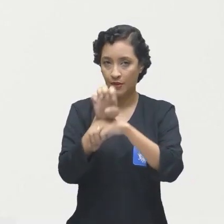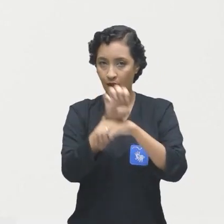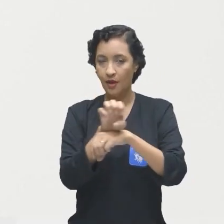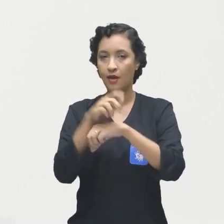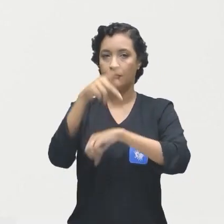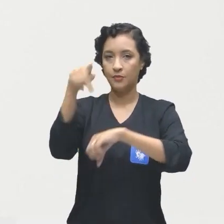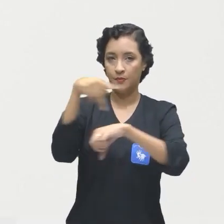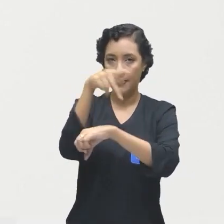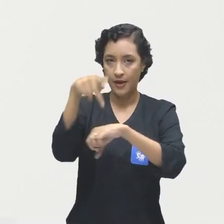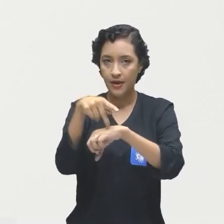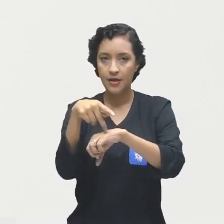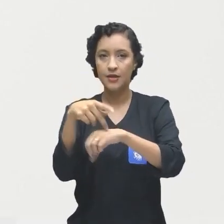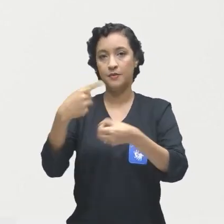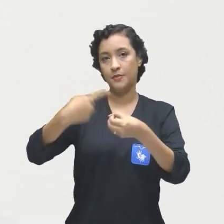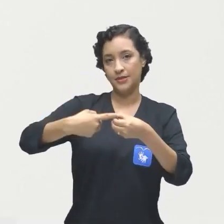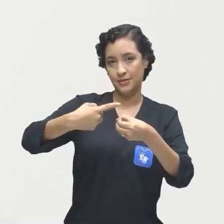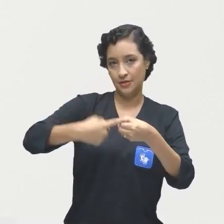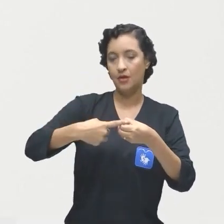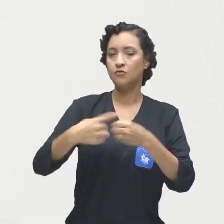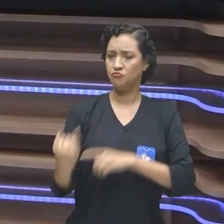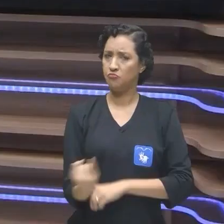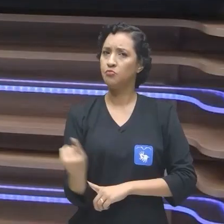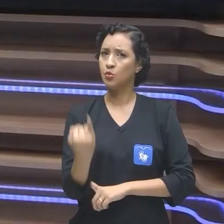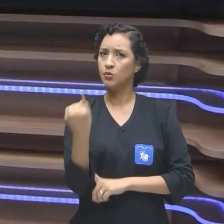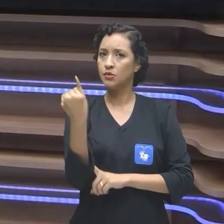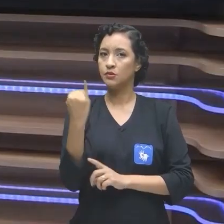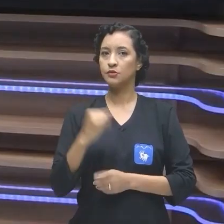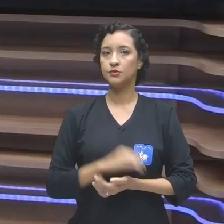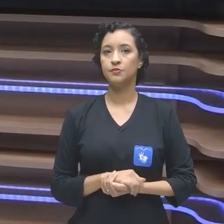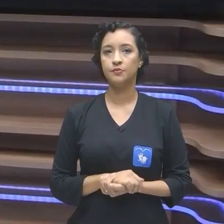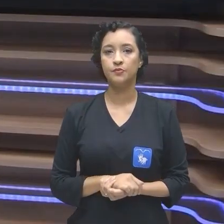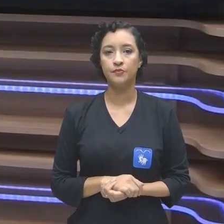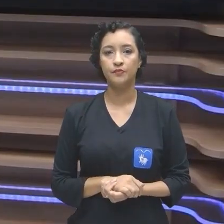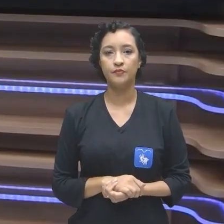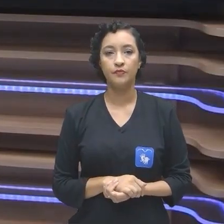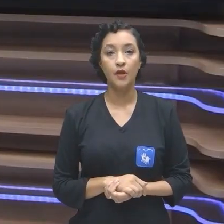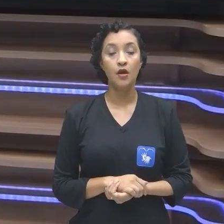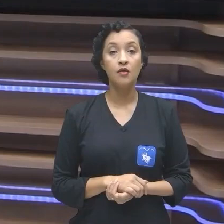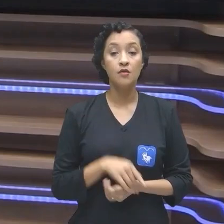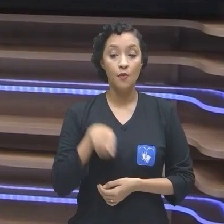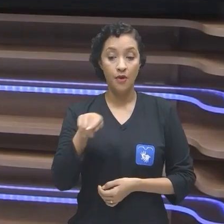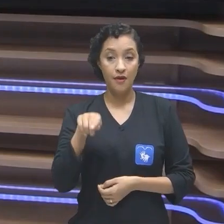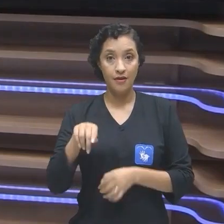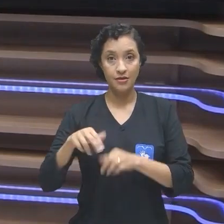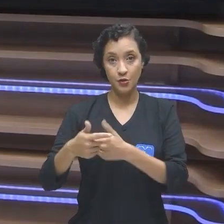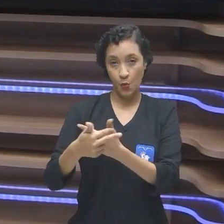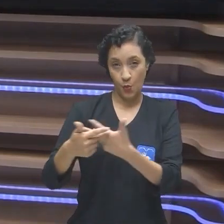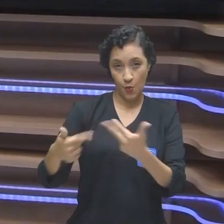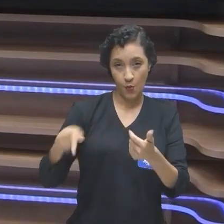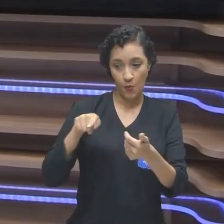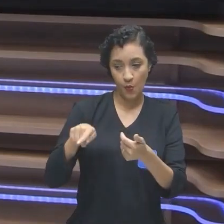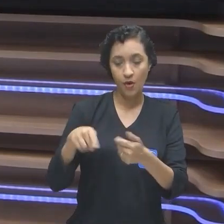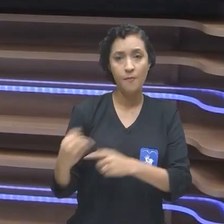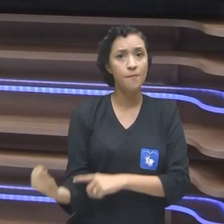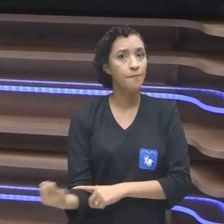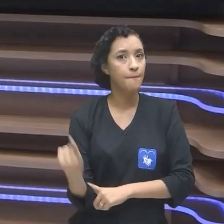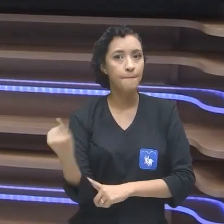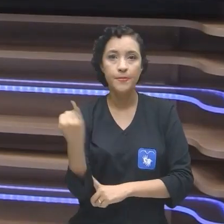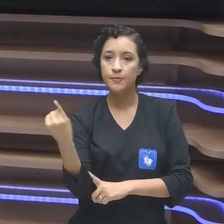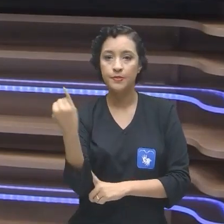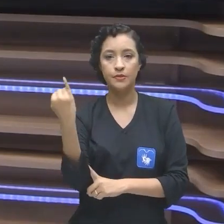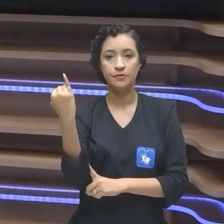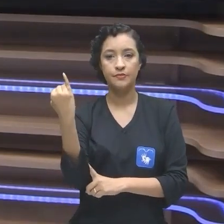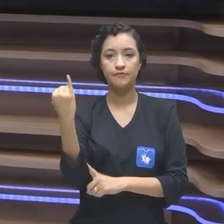Então agora, olha só aqui para mim. Esses recursos, eles são importantíssimos, mas eles precisam